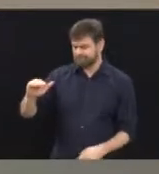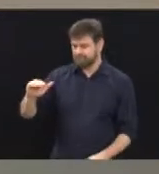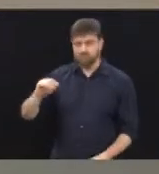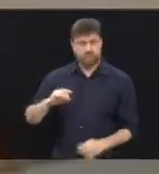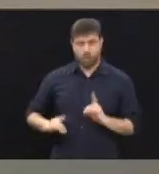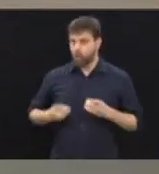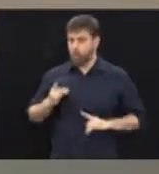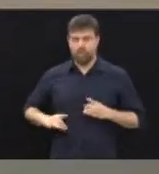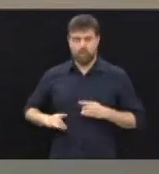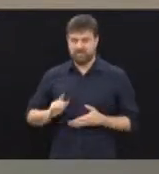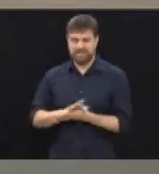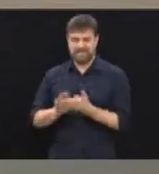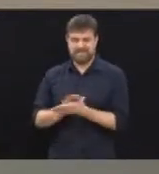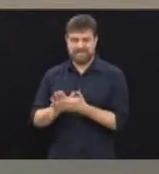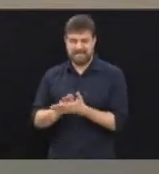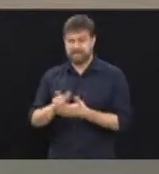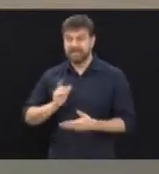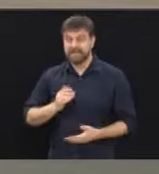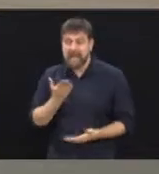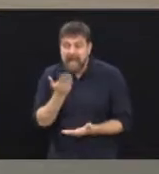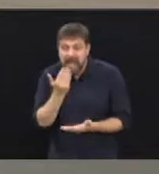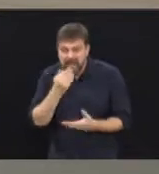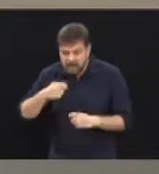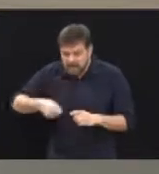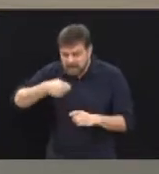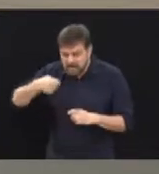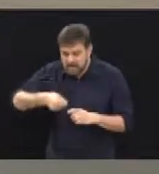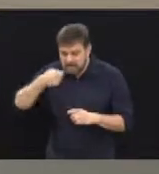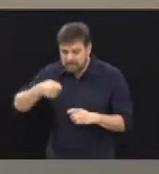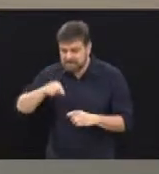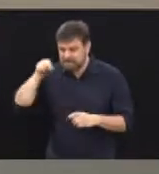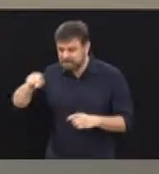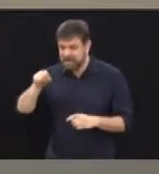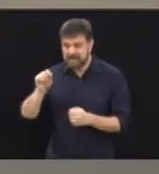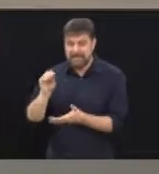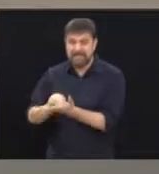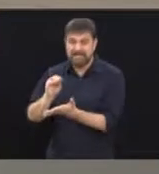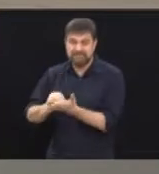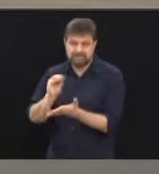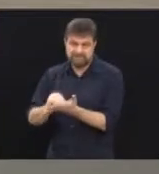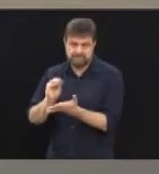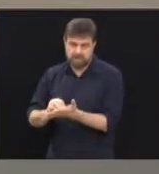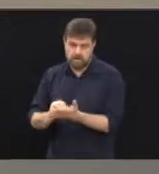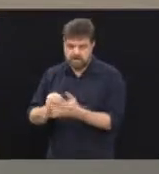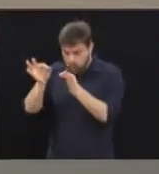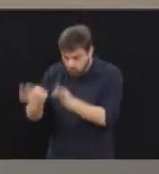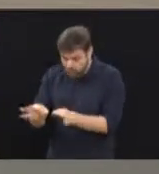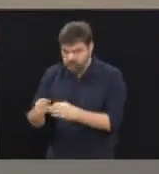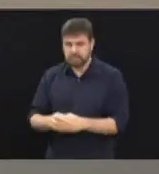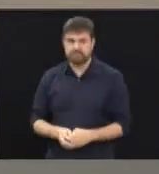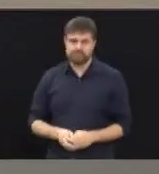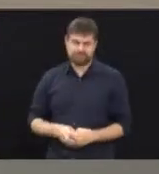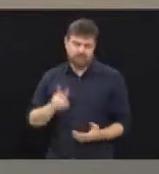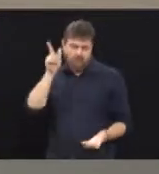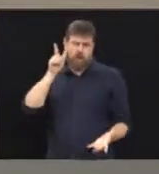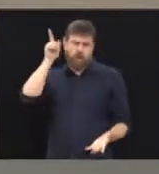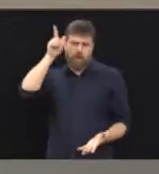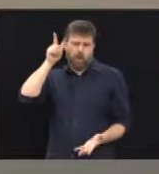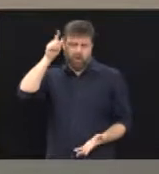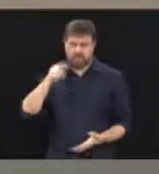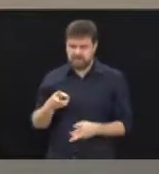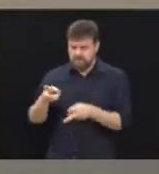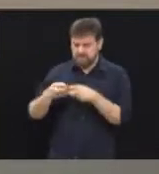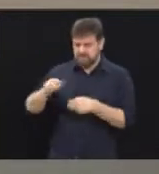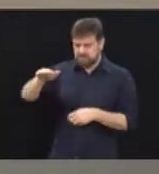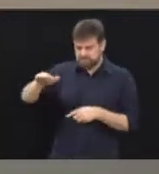de hormônio, nós teríamos um problema nutricional. A criança não está recebendo todos os nutrientes necessários. Mas é lógico, né? Vamos falar de baixa estatura e vamos